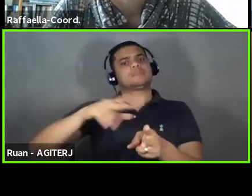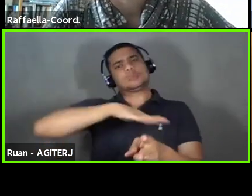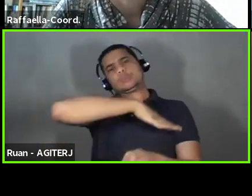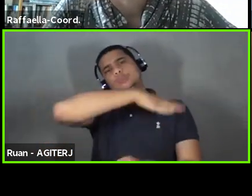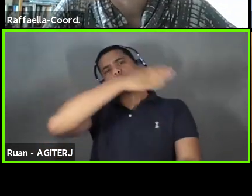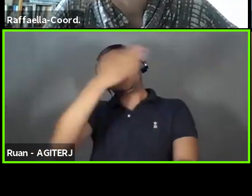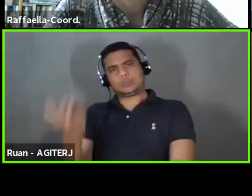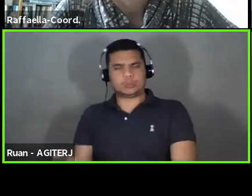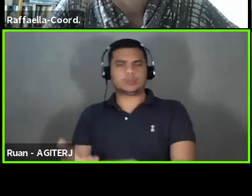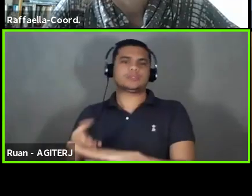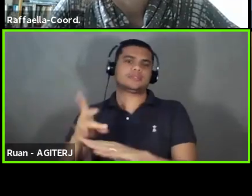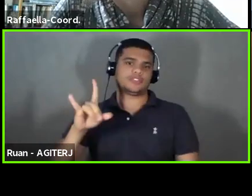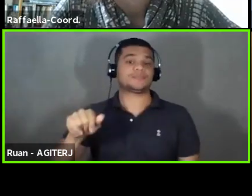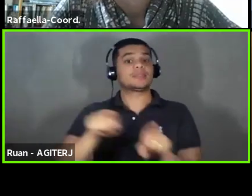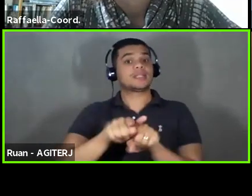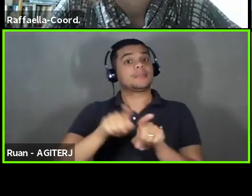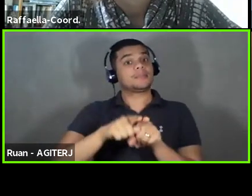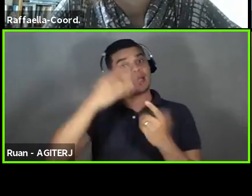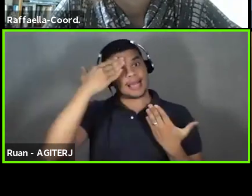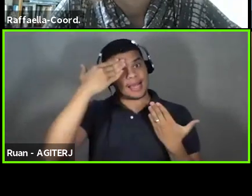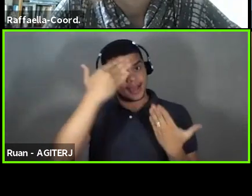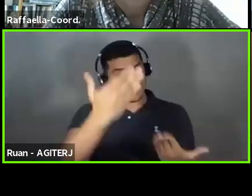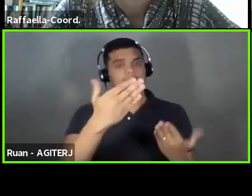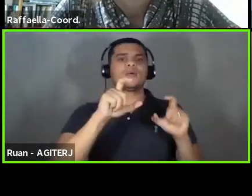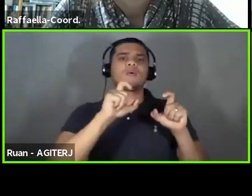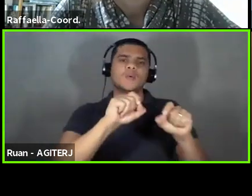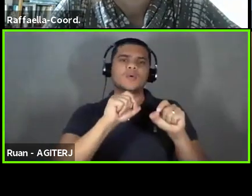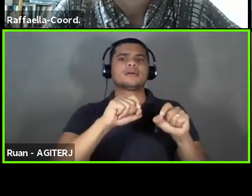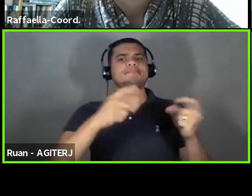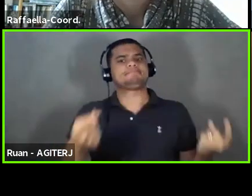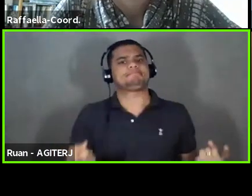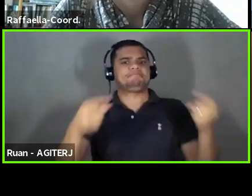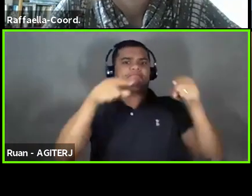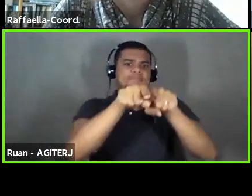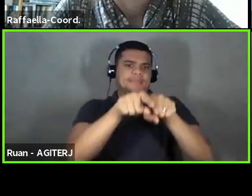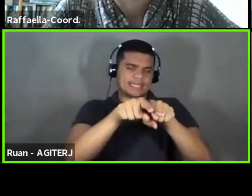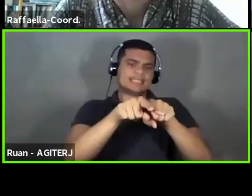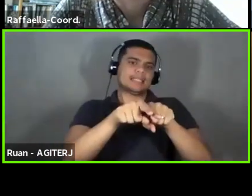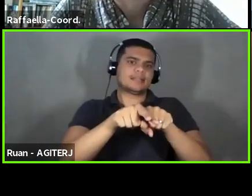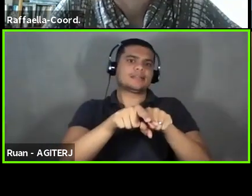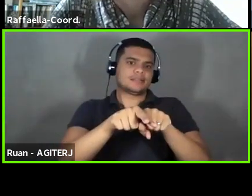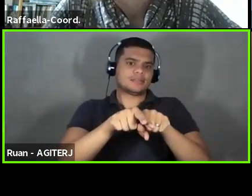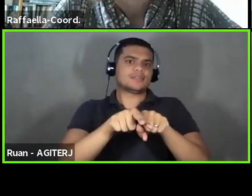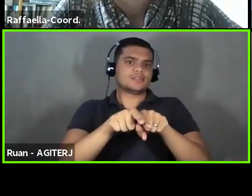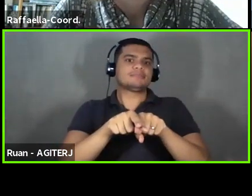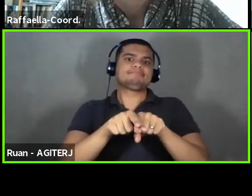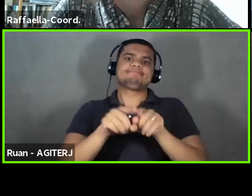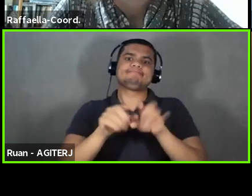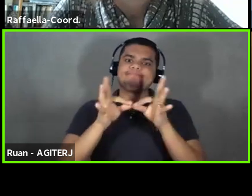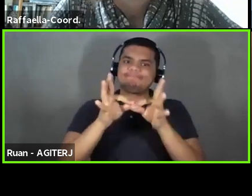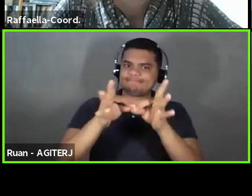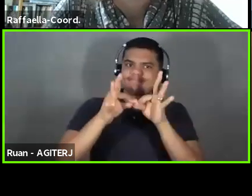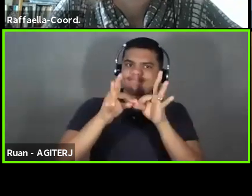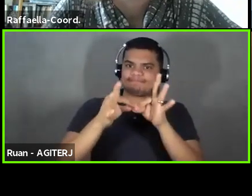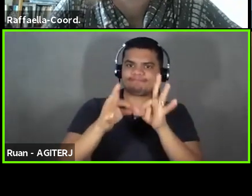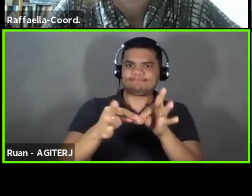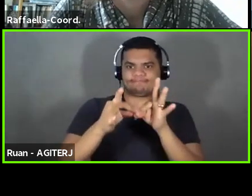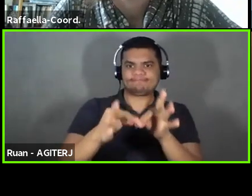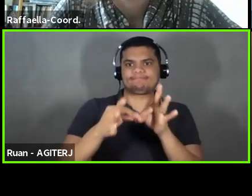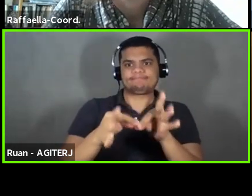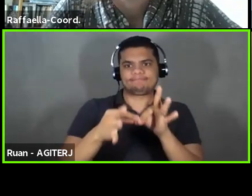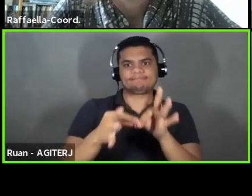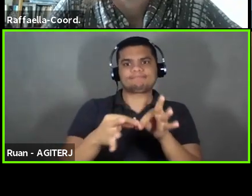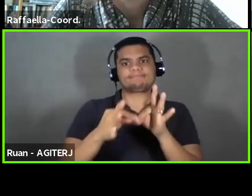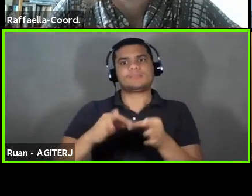todo o dia. E agradeço muitíssimo por essa parceria que vem se solidificando cada vez mais entre